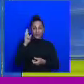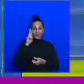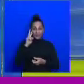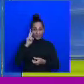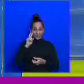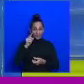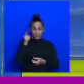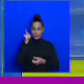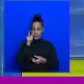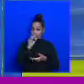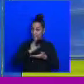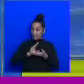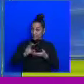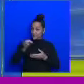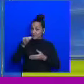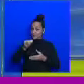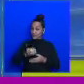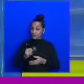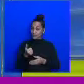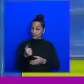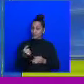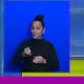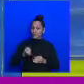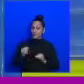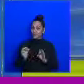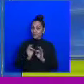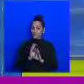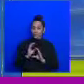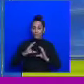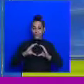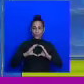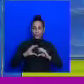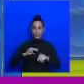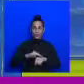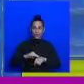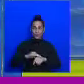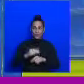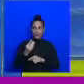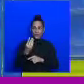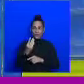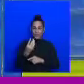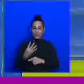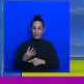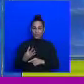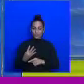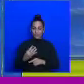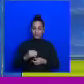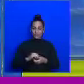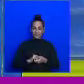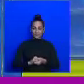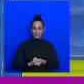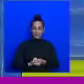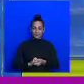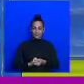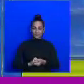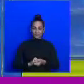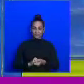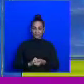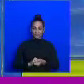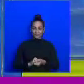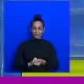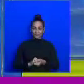Lembre-se, você ganha a partir de 11 acertos na Loto Fácil. Bola marrom, número 14. Marrom,